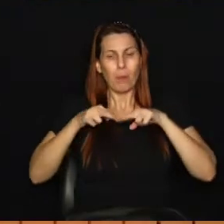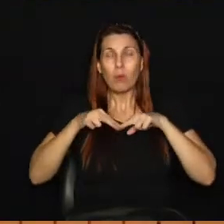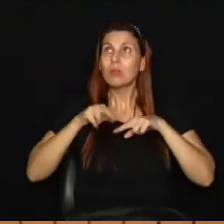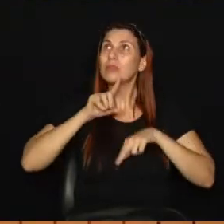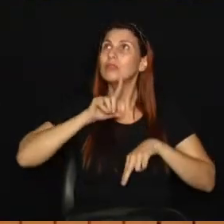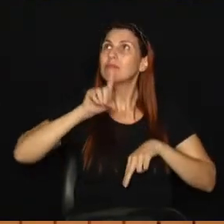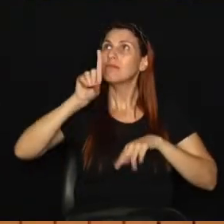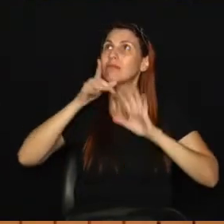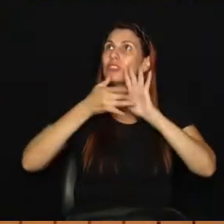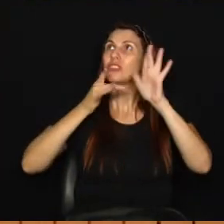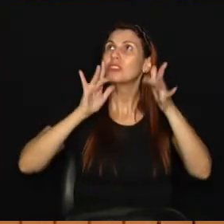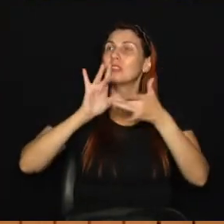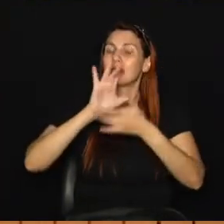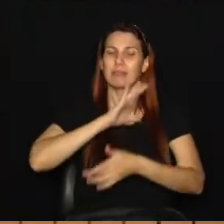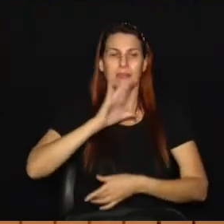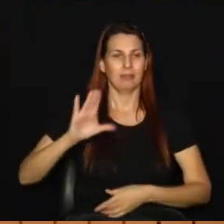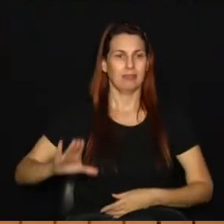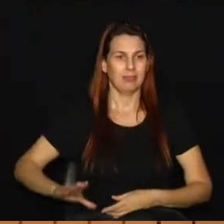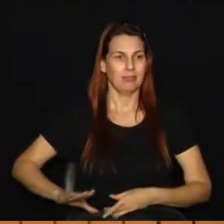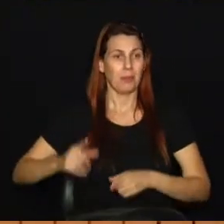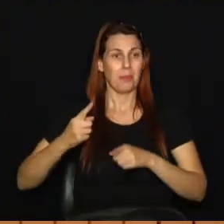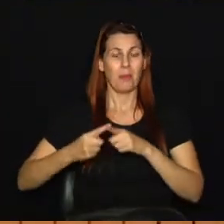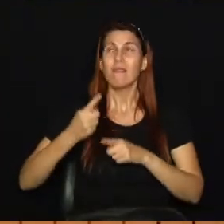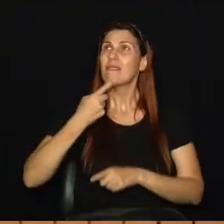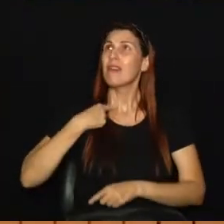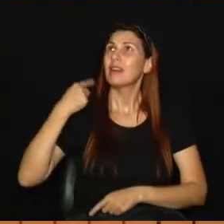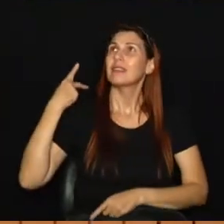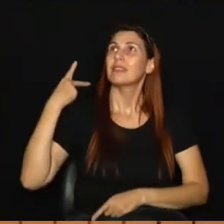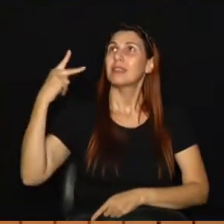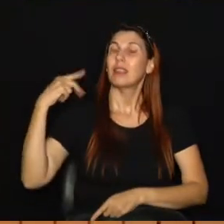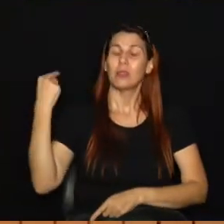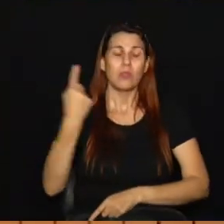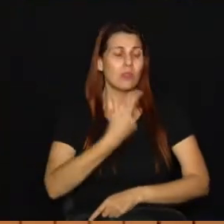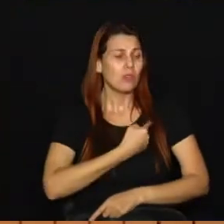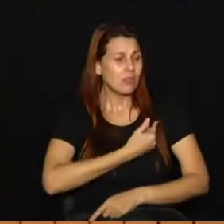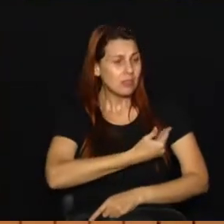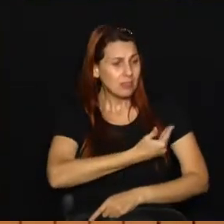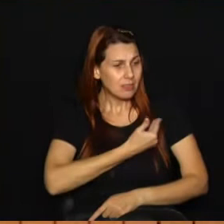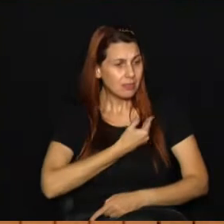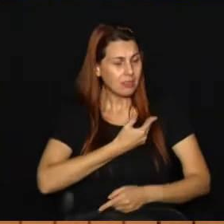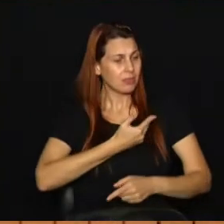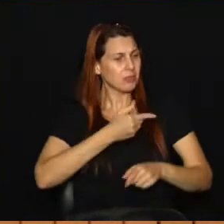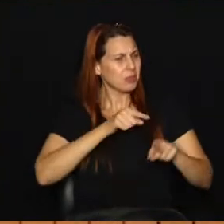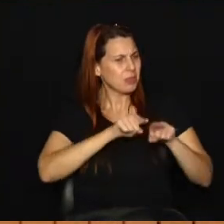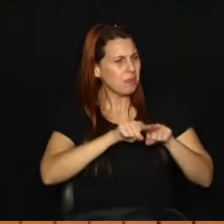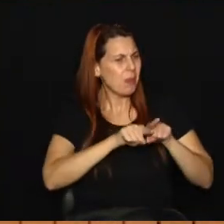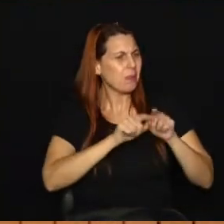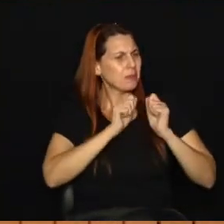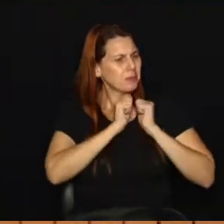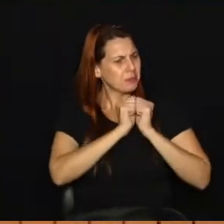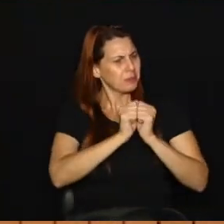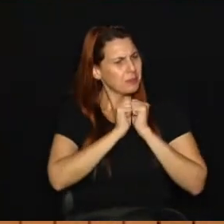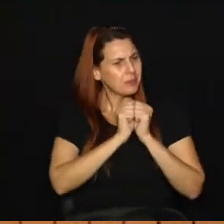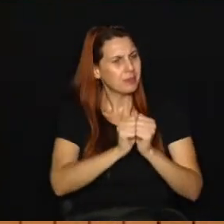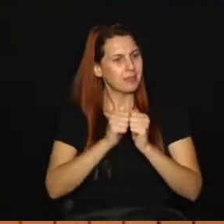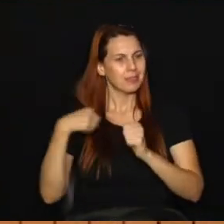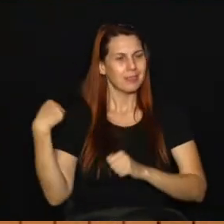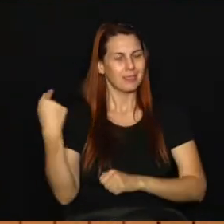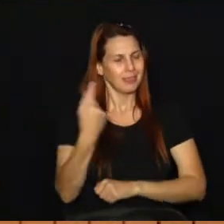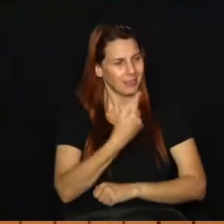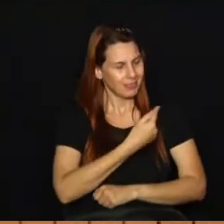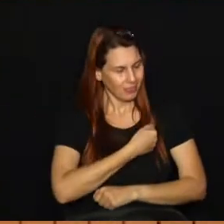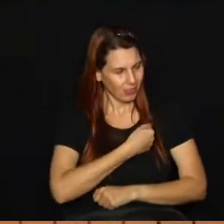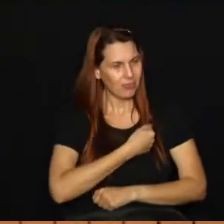Cristo, porque Ele permitiu que nós os tornássemos amigos, irmãos, companheiros, né? Que nós os